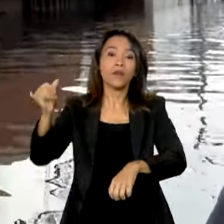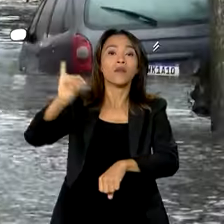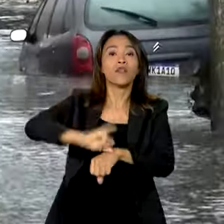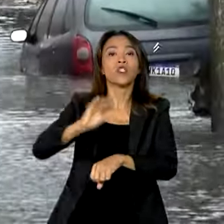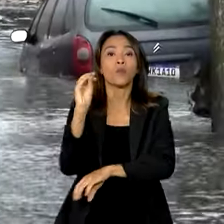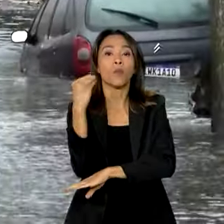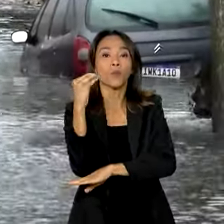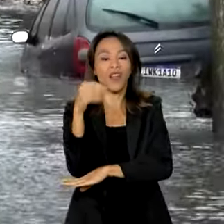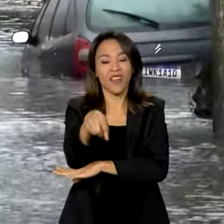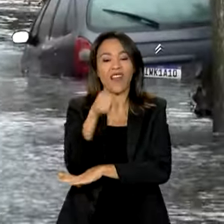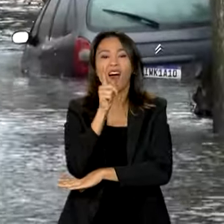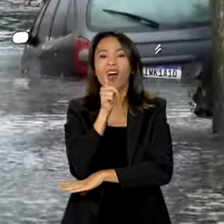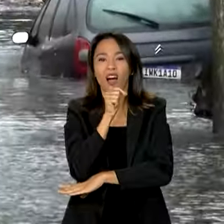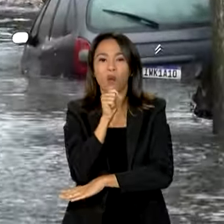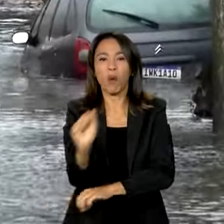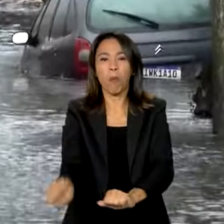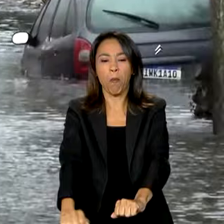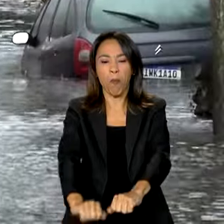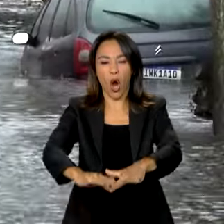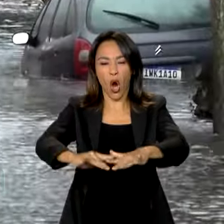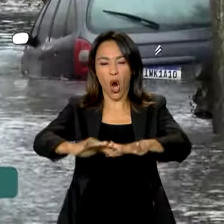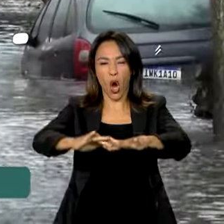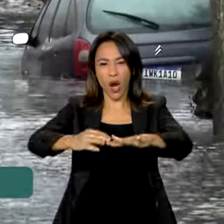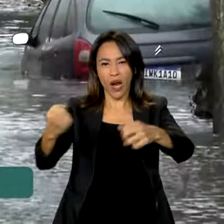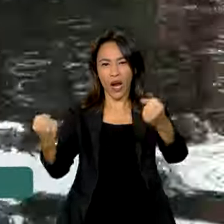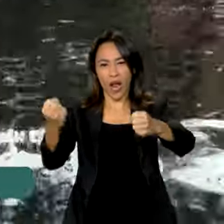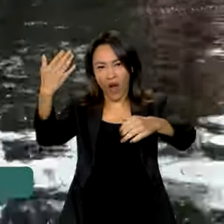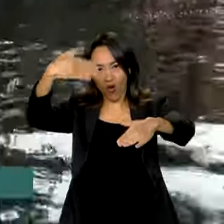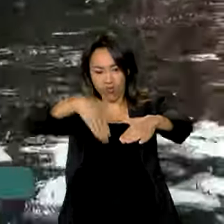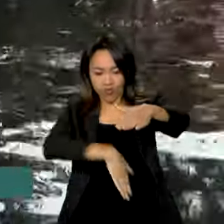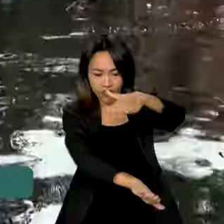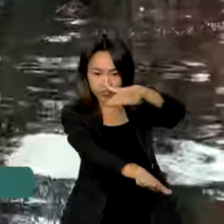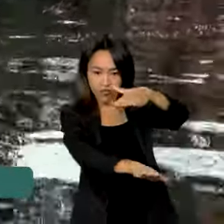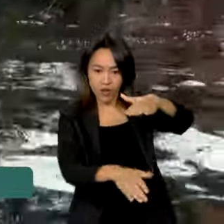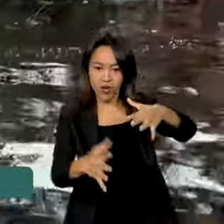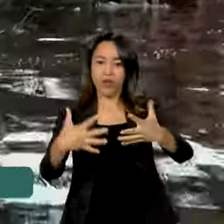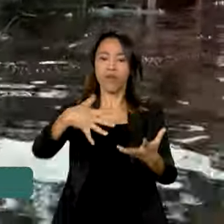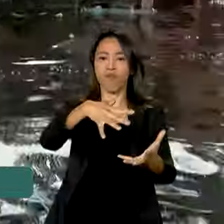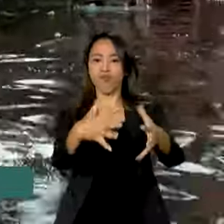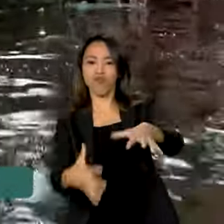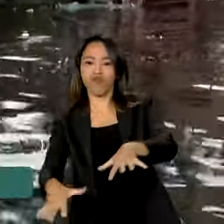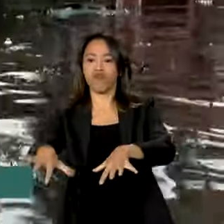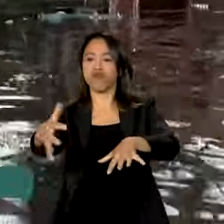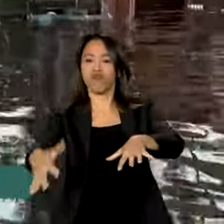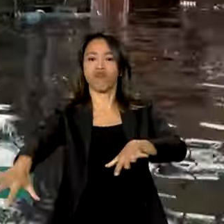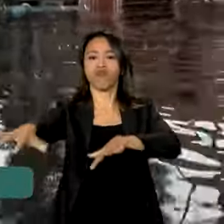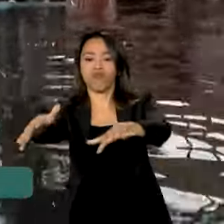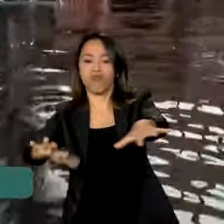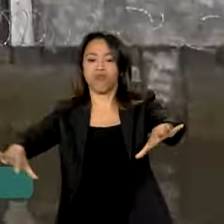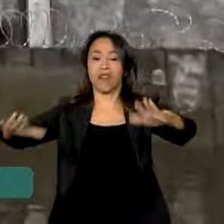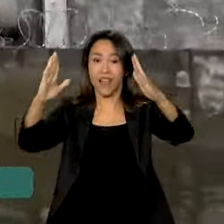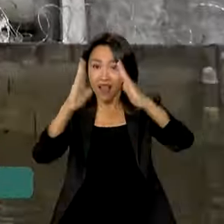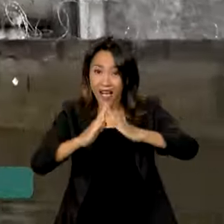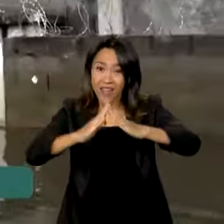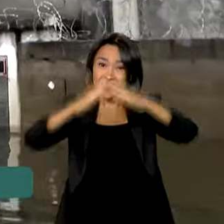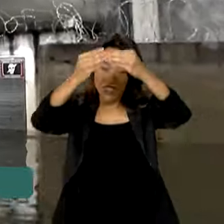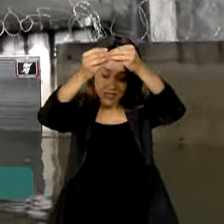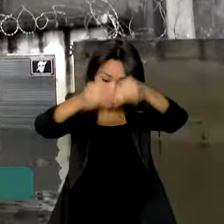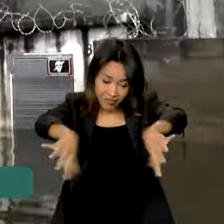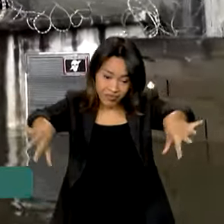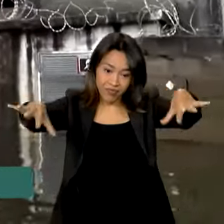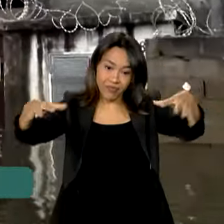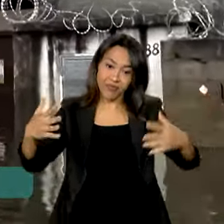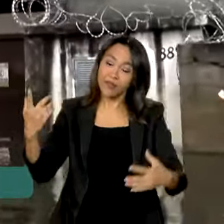assim, debaixo d'água. Carros submersos, móveis boiando, casas destruídas. Do alto, um